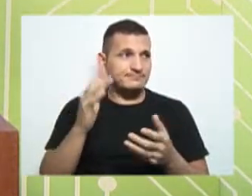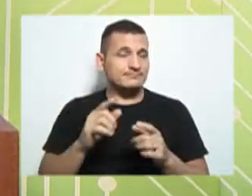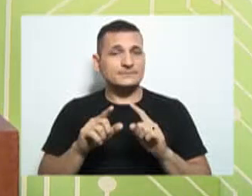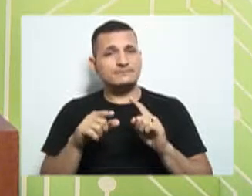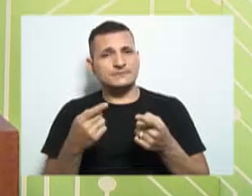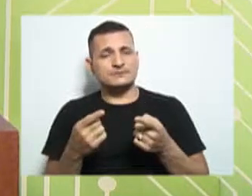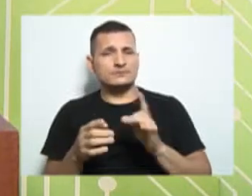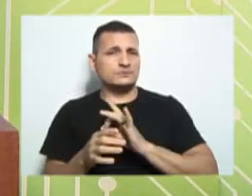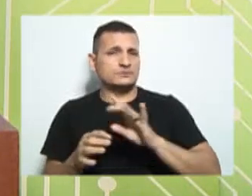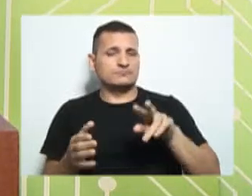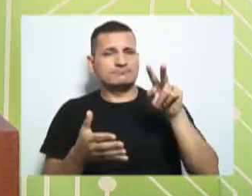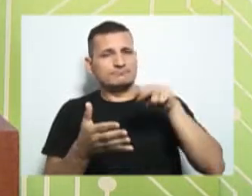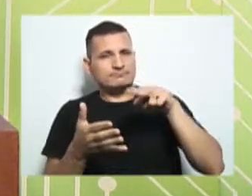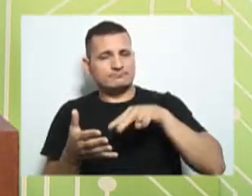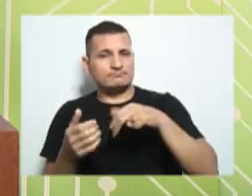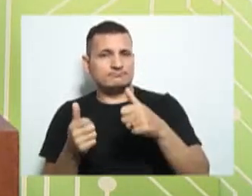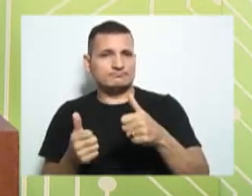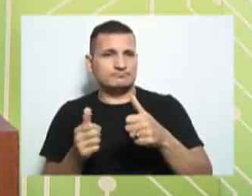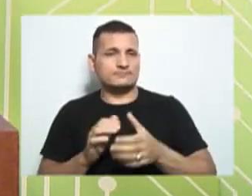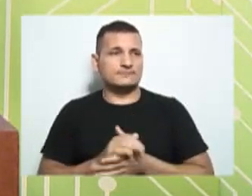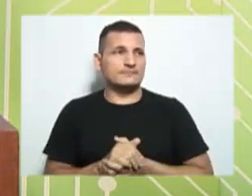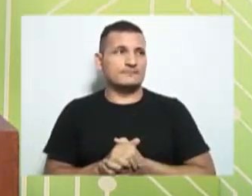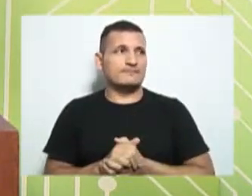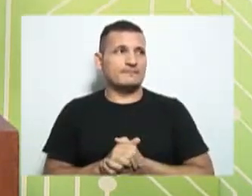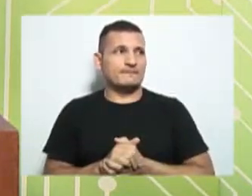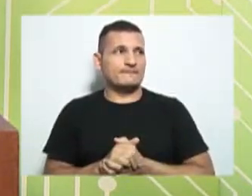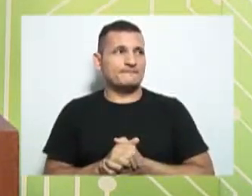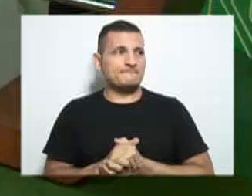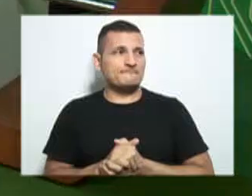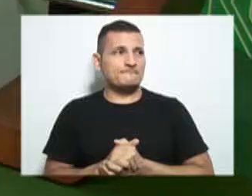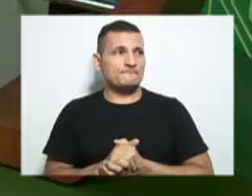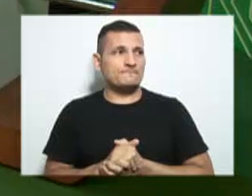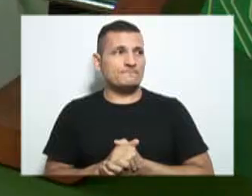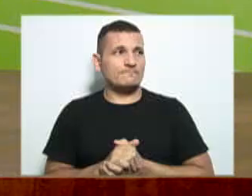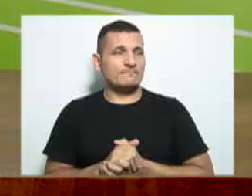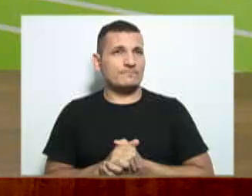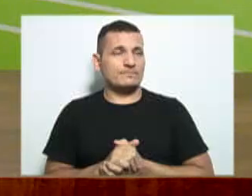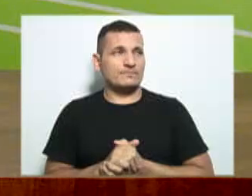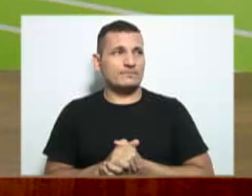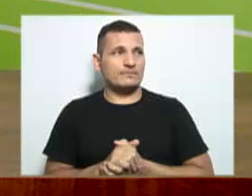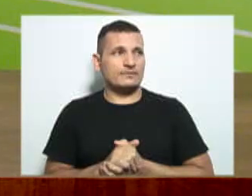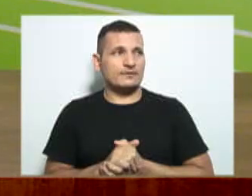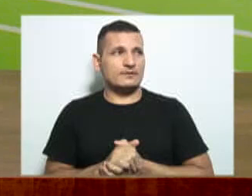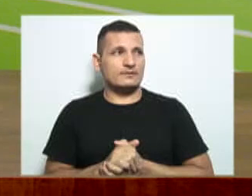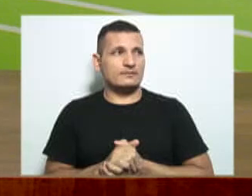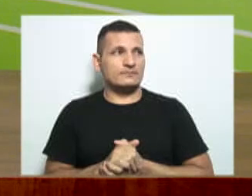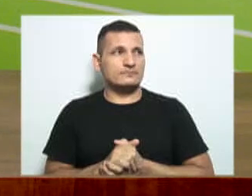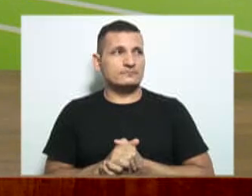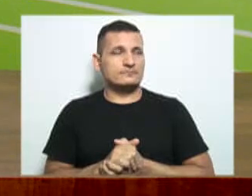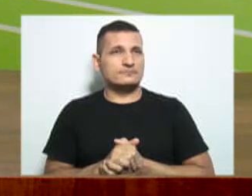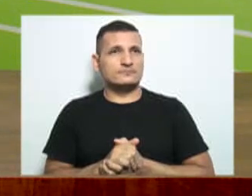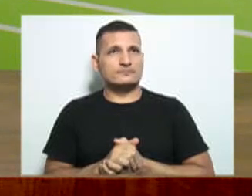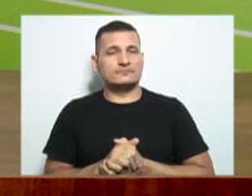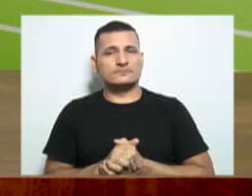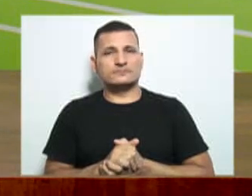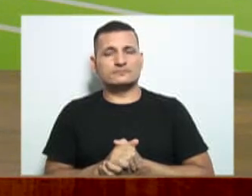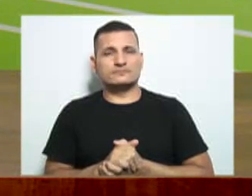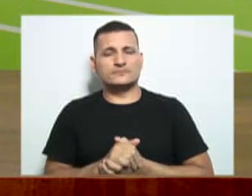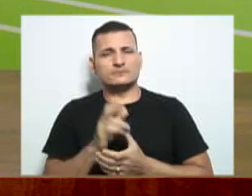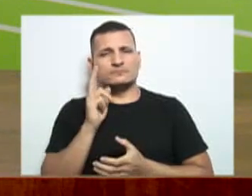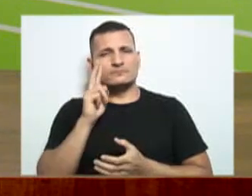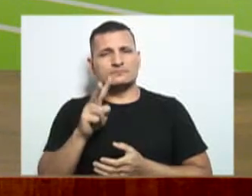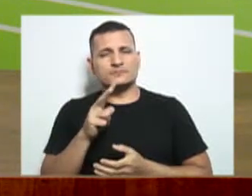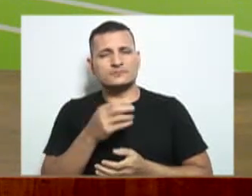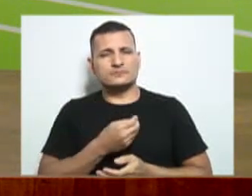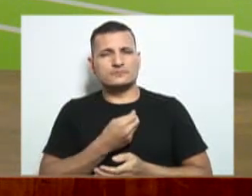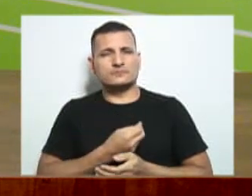mesmo só de leitura, certo, professora Fernanda? Isso, professora. Vamos aqui agora ver se tem mais alguma participação.